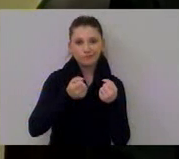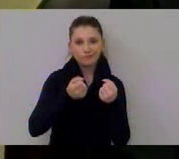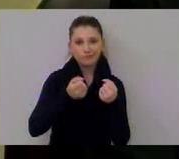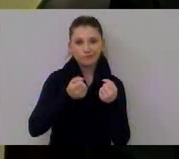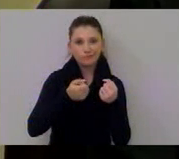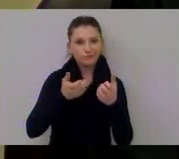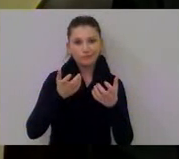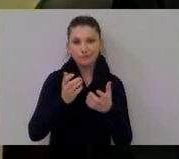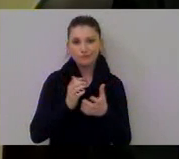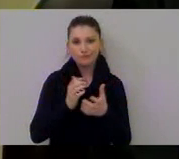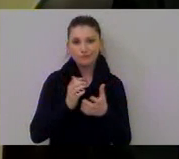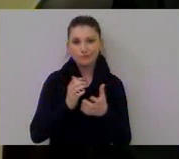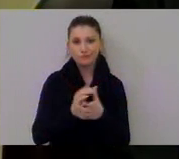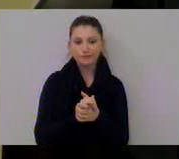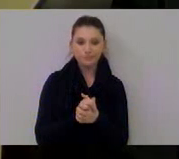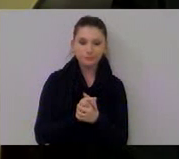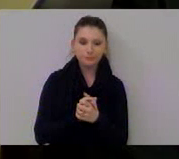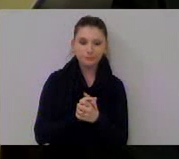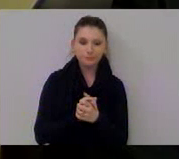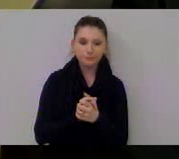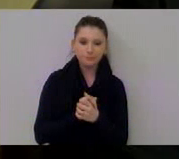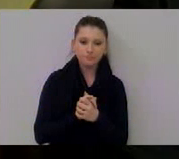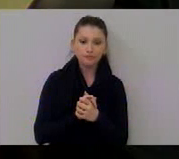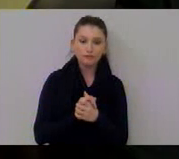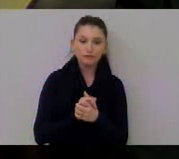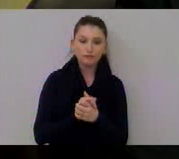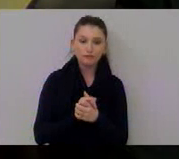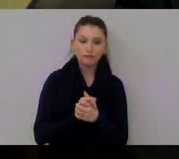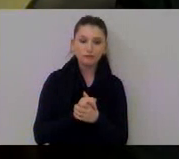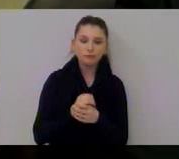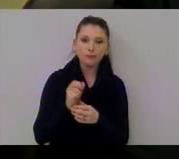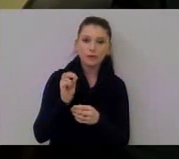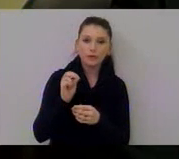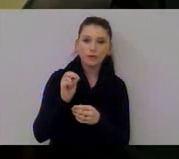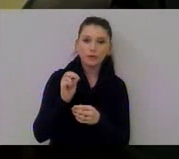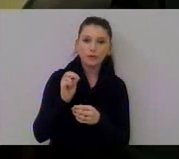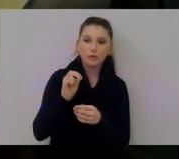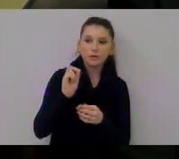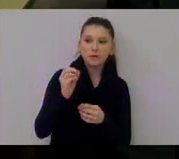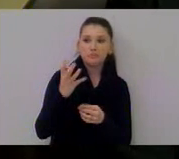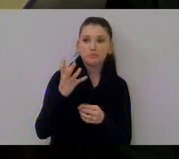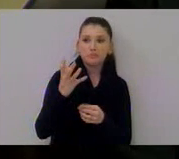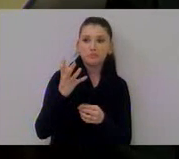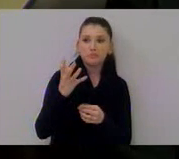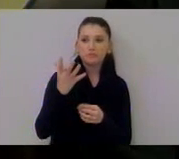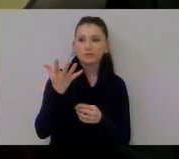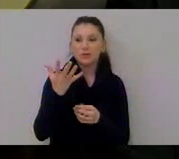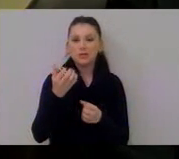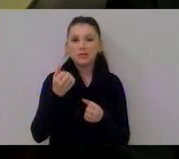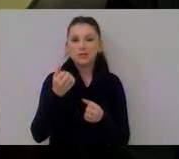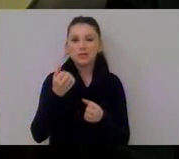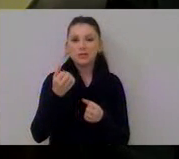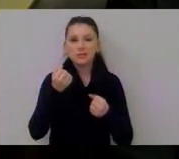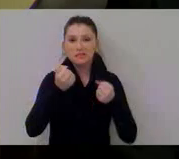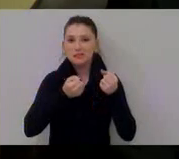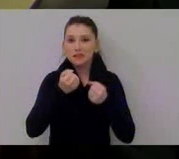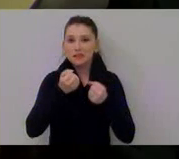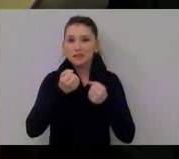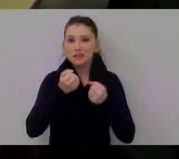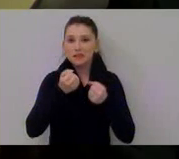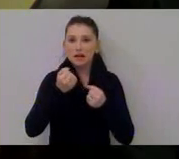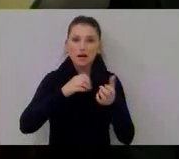Ali o que acontece? Carros quebrados, pneus